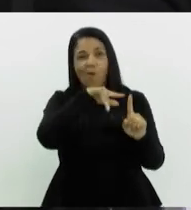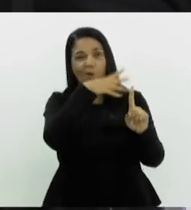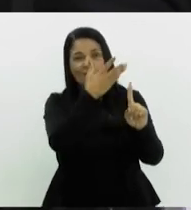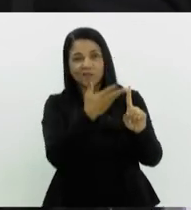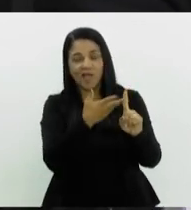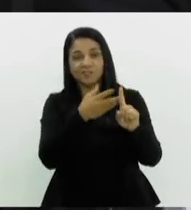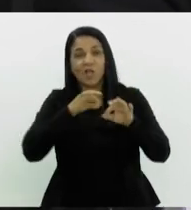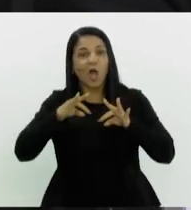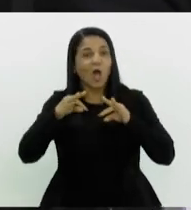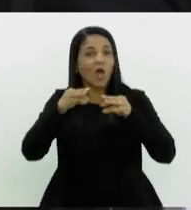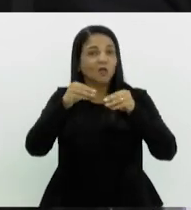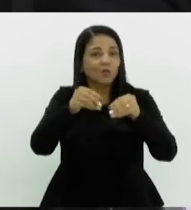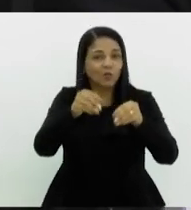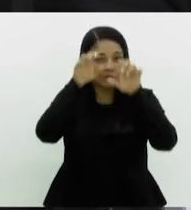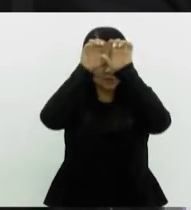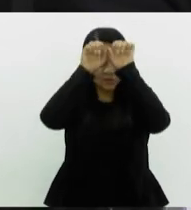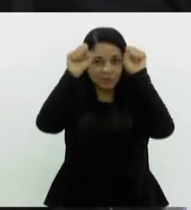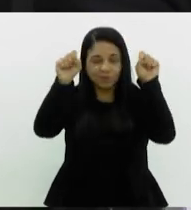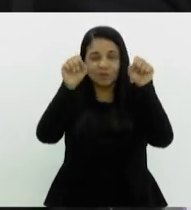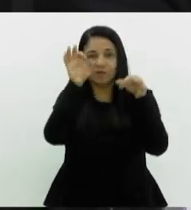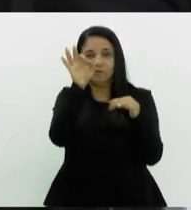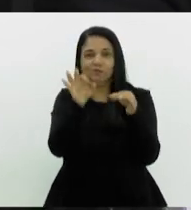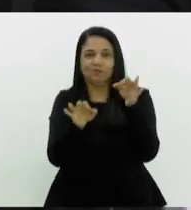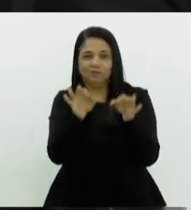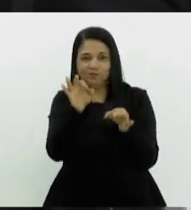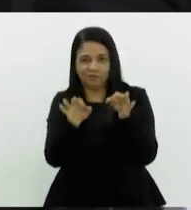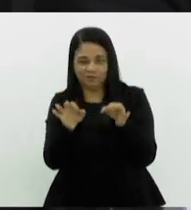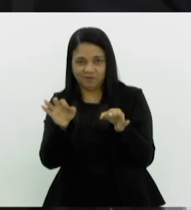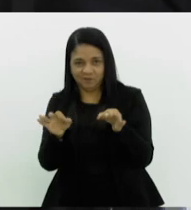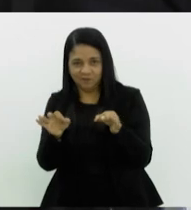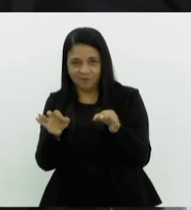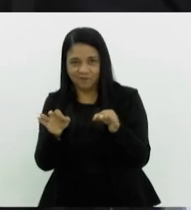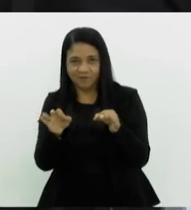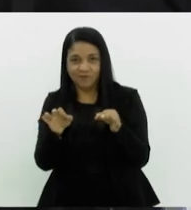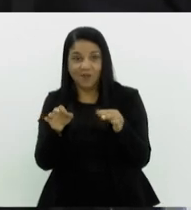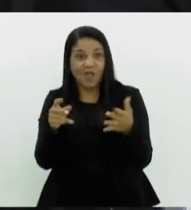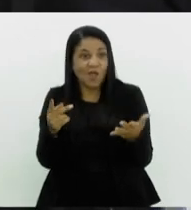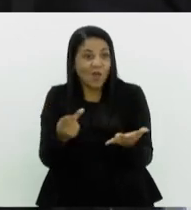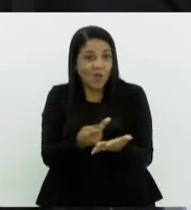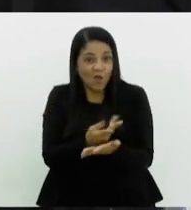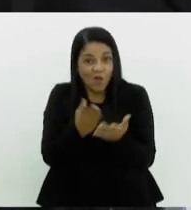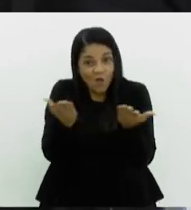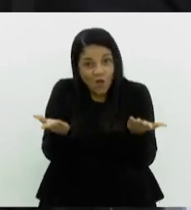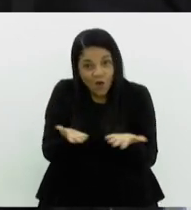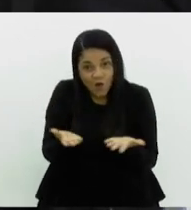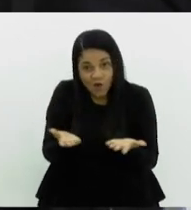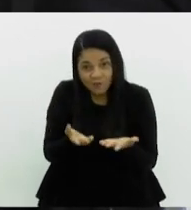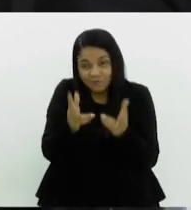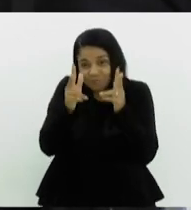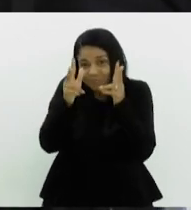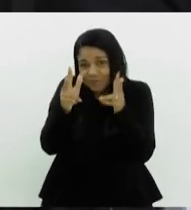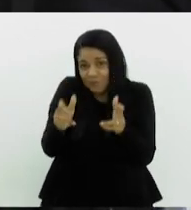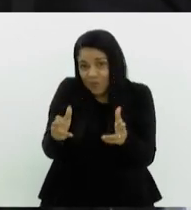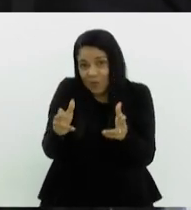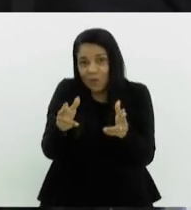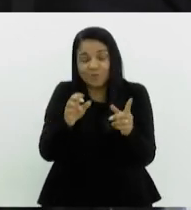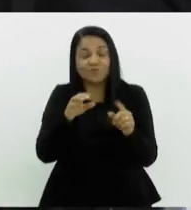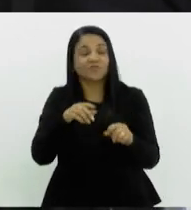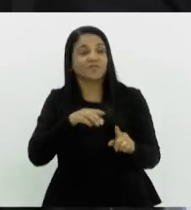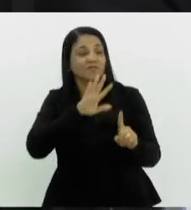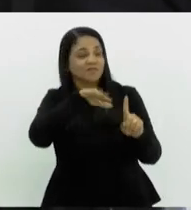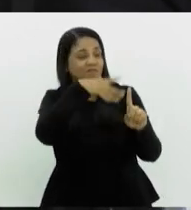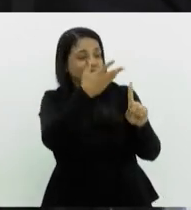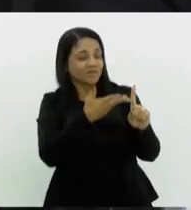tribunal, se estende ao Poder Judiciário. E é isso que está acontecendo hoje aqui. O desembargador Gabriel